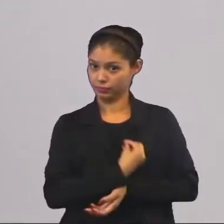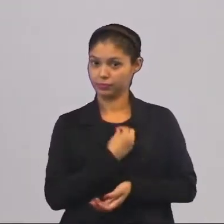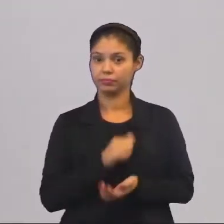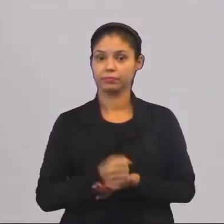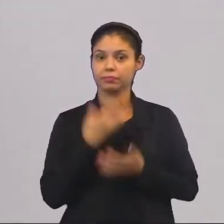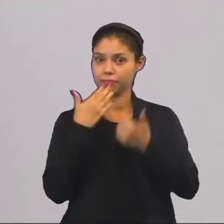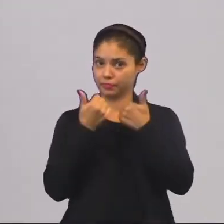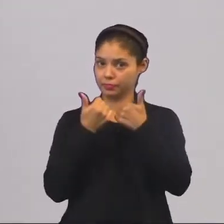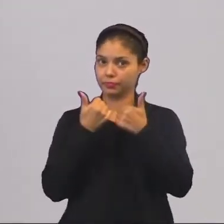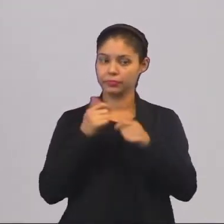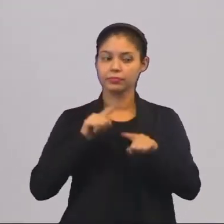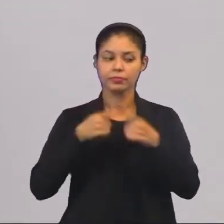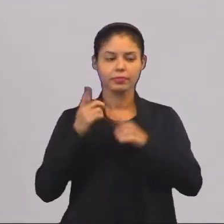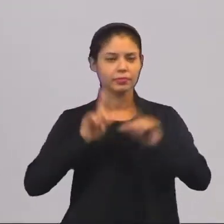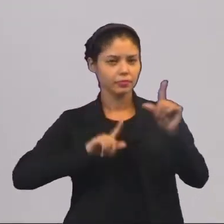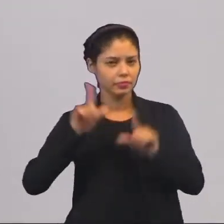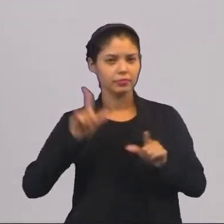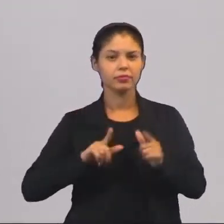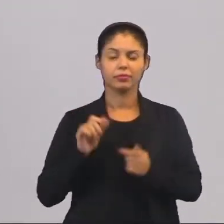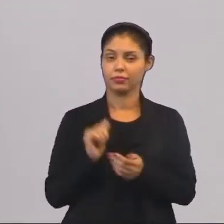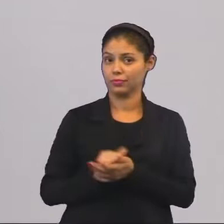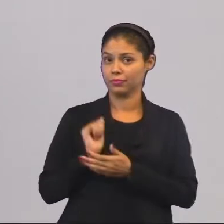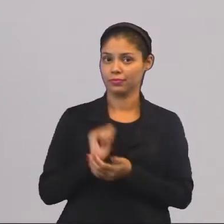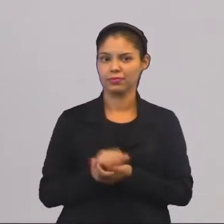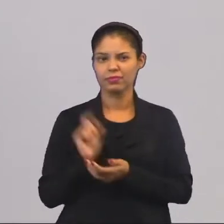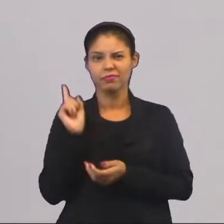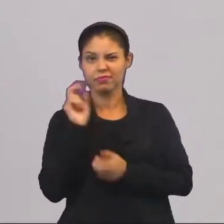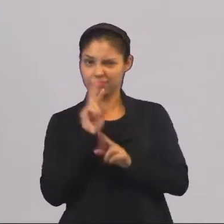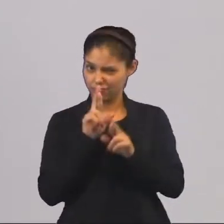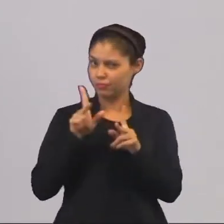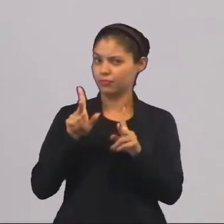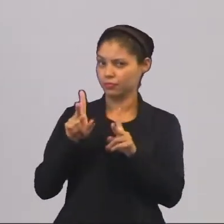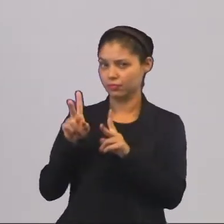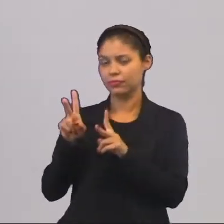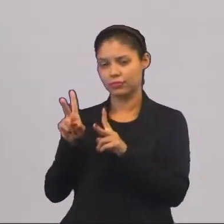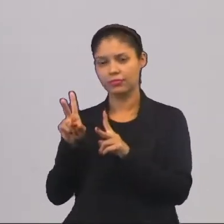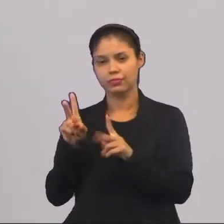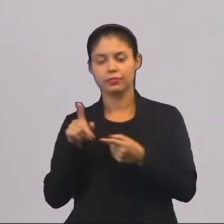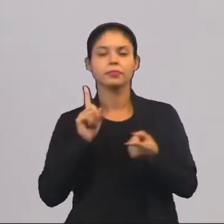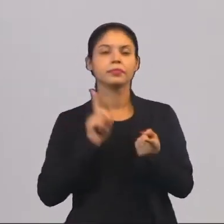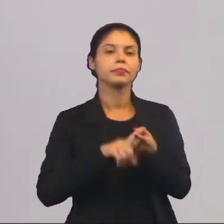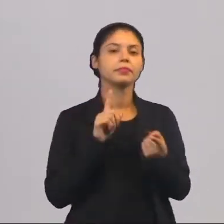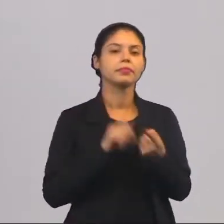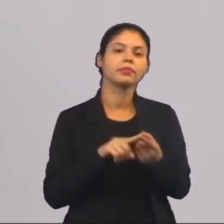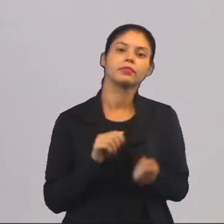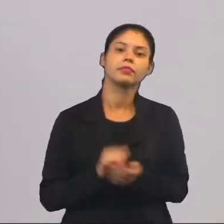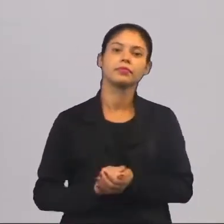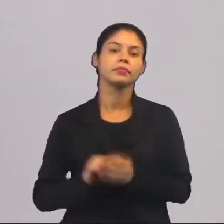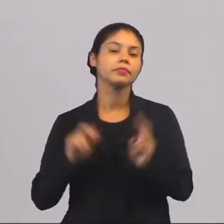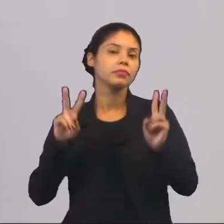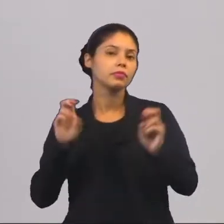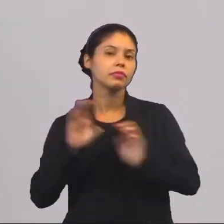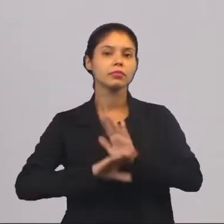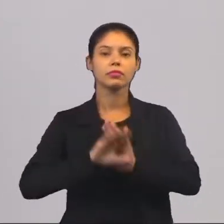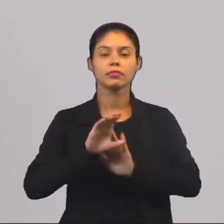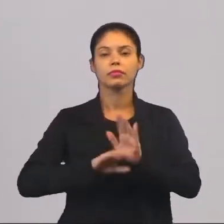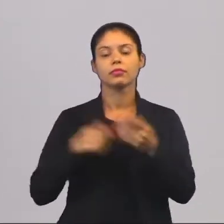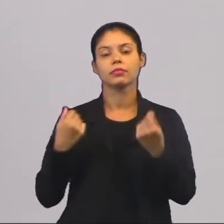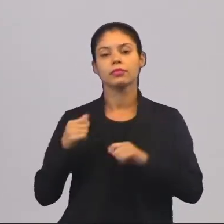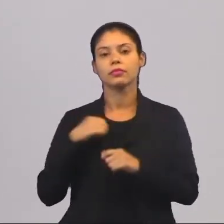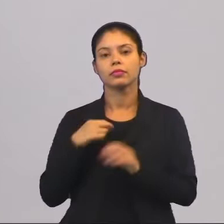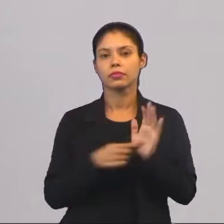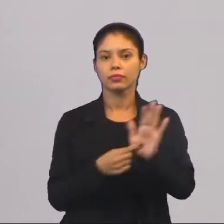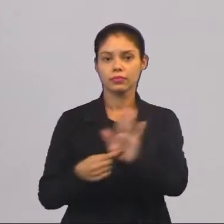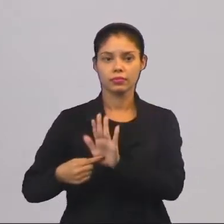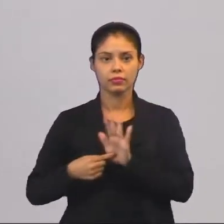presenciais, tá? Na TV, assim, ele é um pouco diferente, tá? Porque ele é um tipo de conteúdo que ele tem que